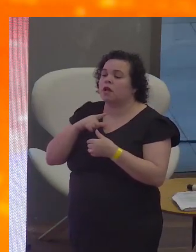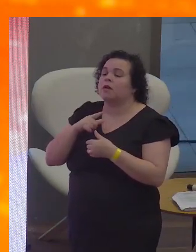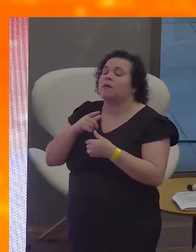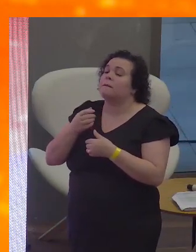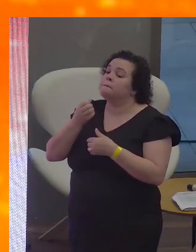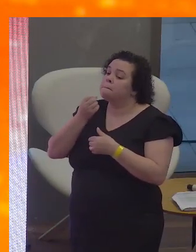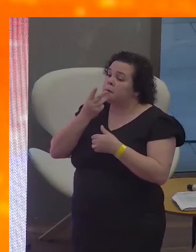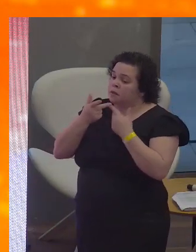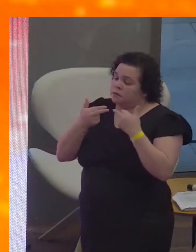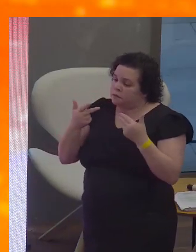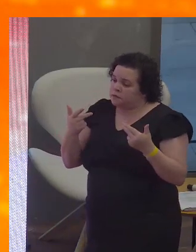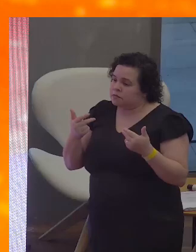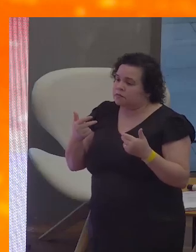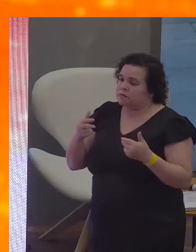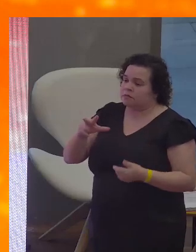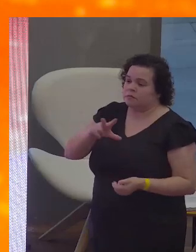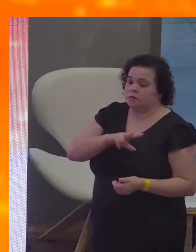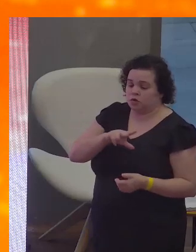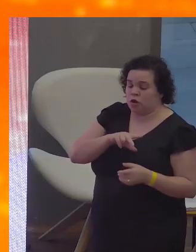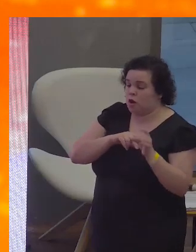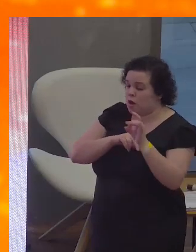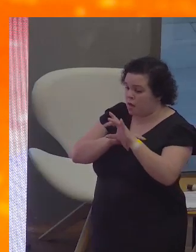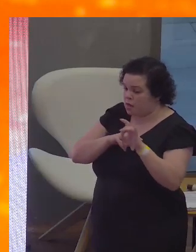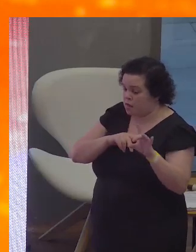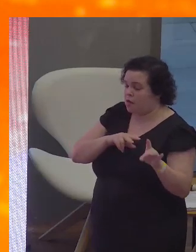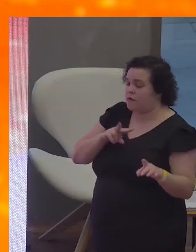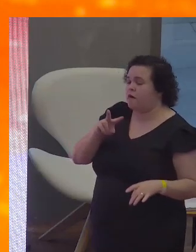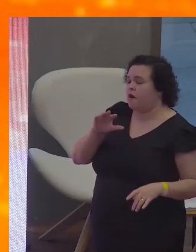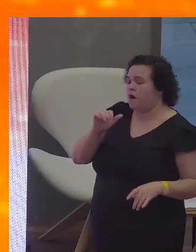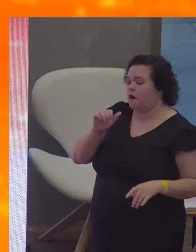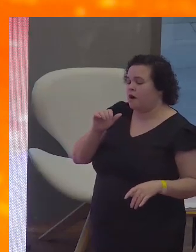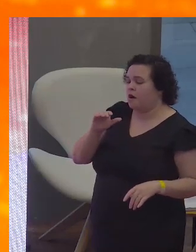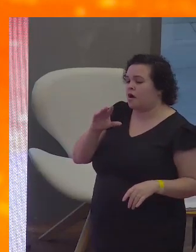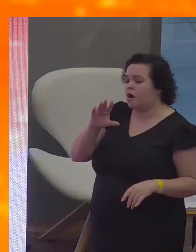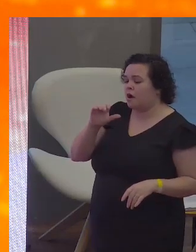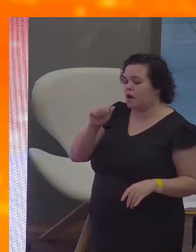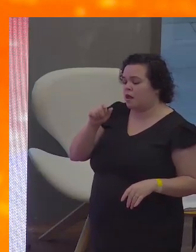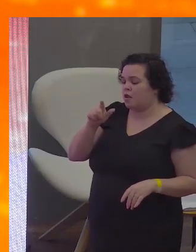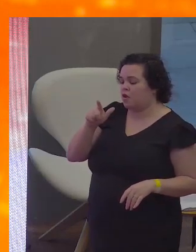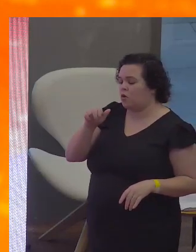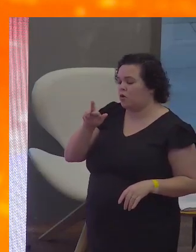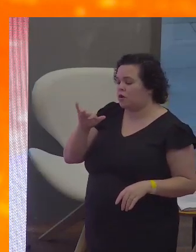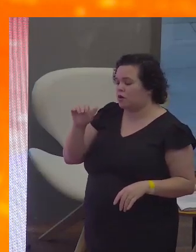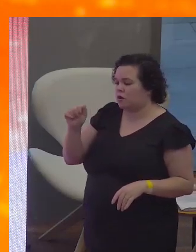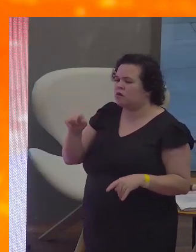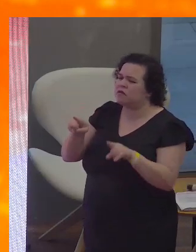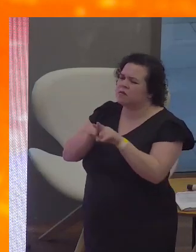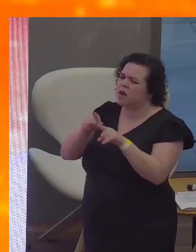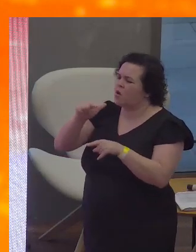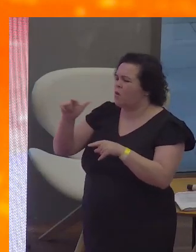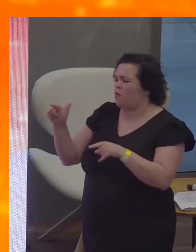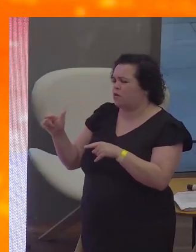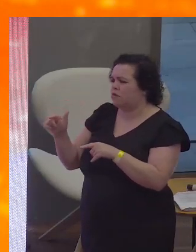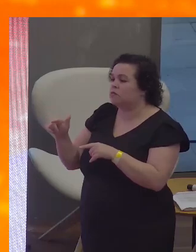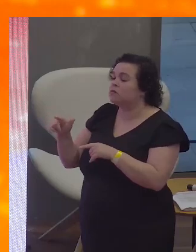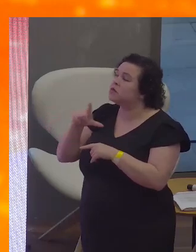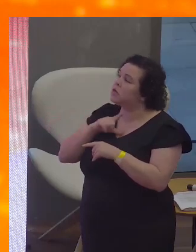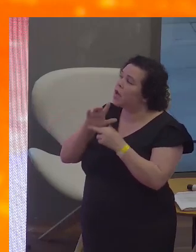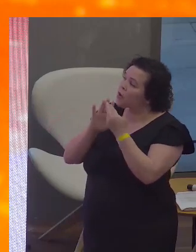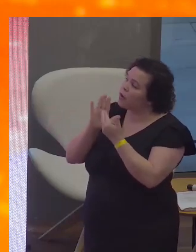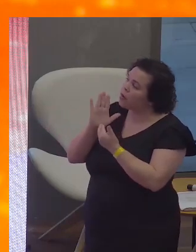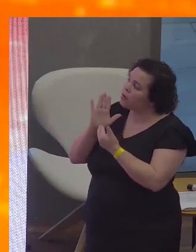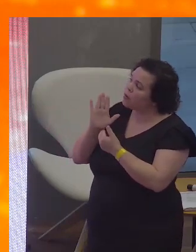benéficas, né, particulares devido ao seu valor calórico, ou composição em nutrientes e outras substâncias. E aí, o que tem esse